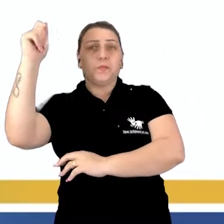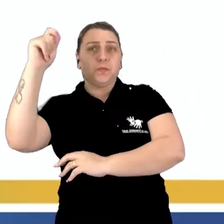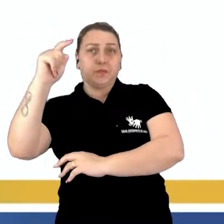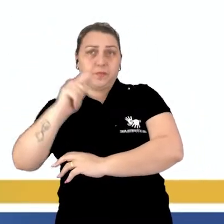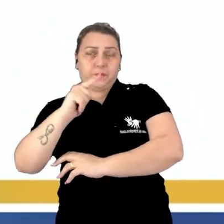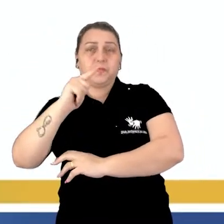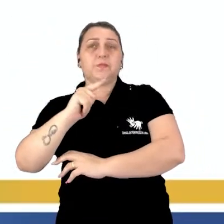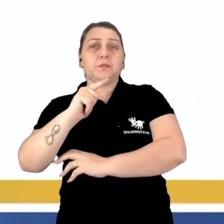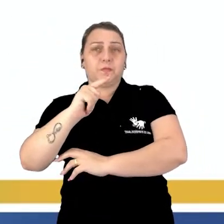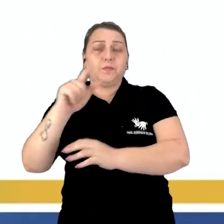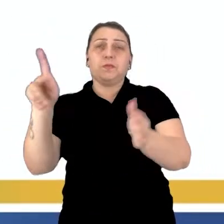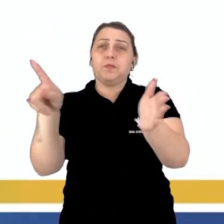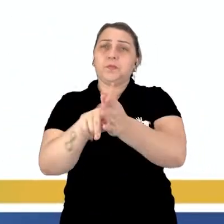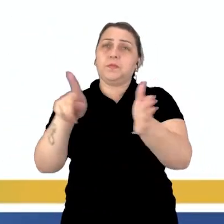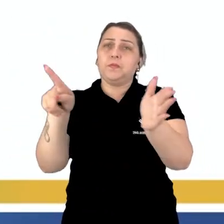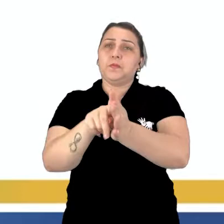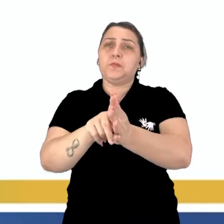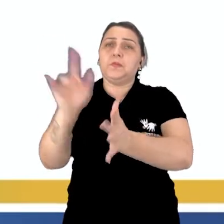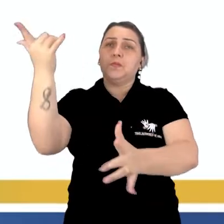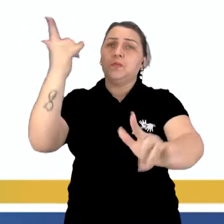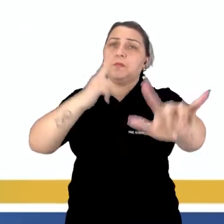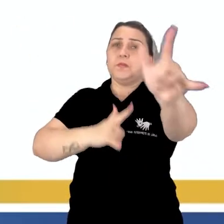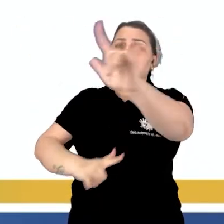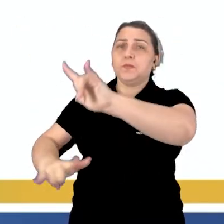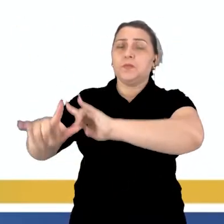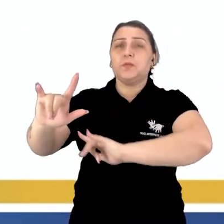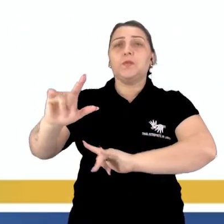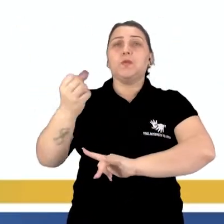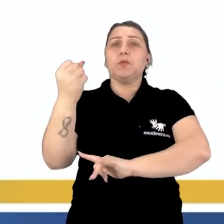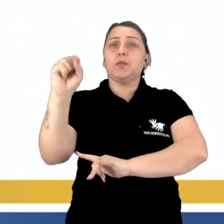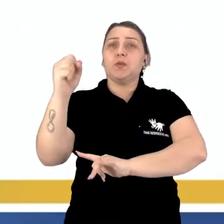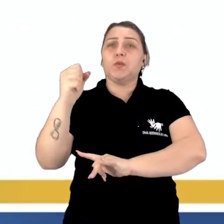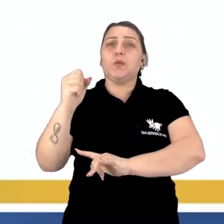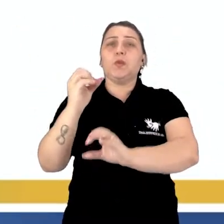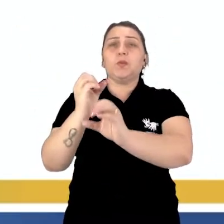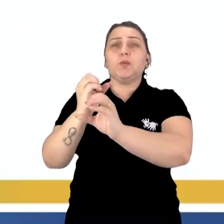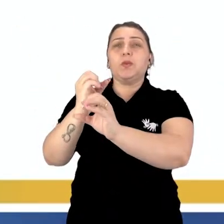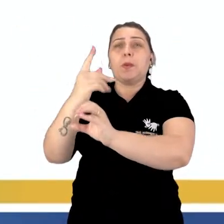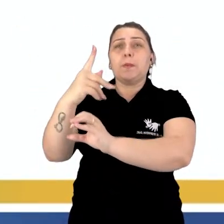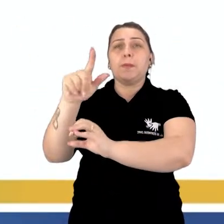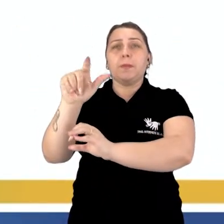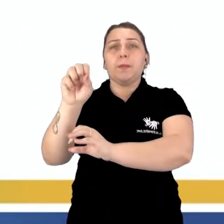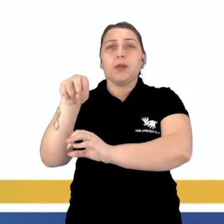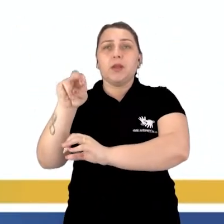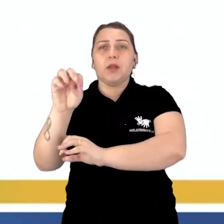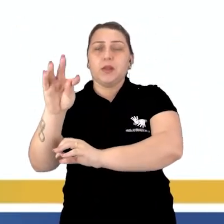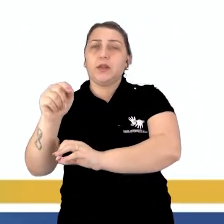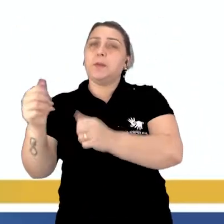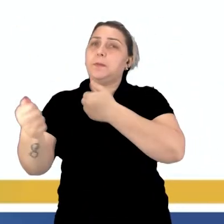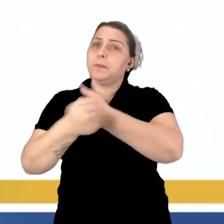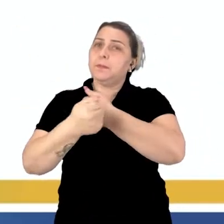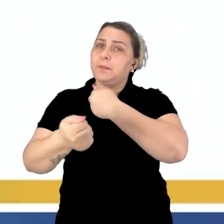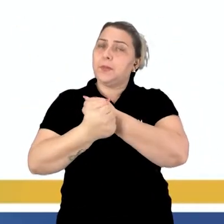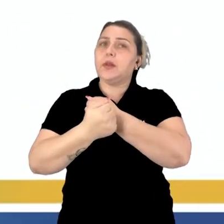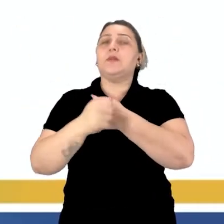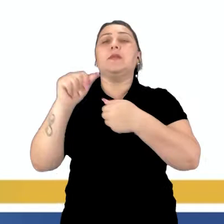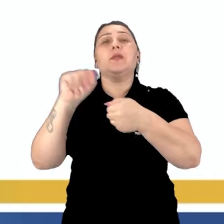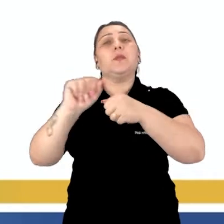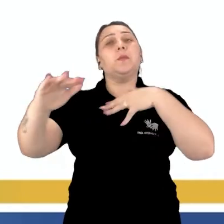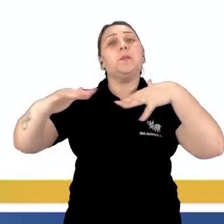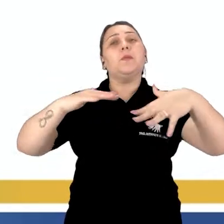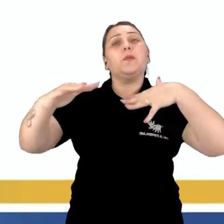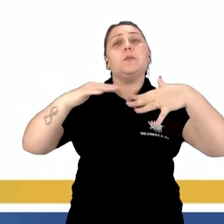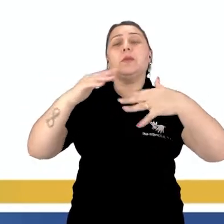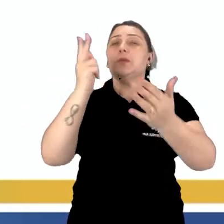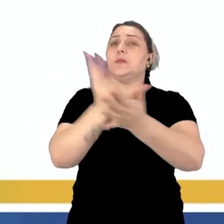Sol, é ele quem vai estar iluminando os 8 planetas, que estão em volta dele, que vão estar fazendo